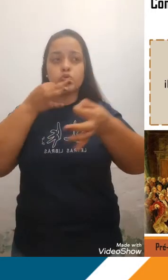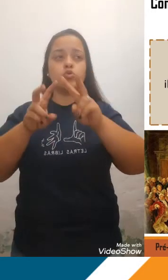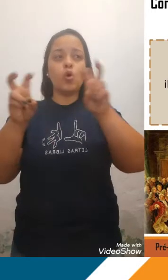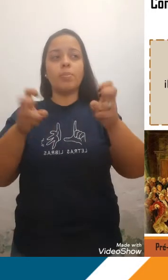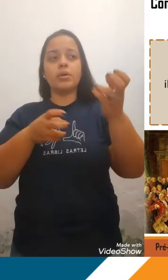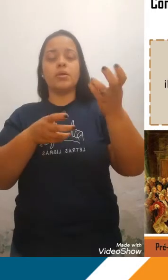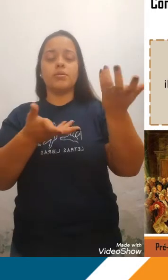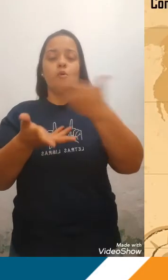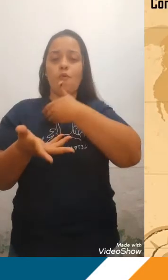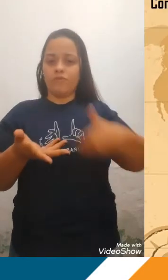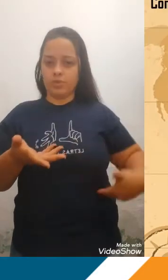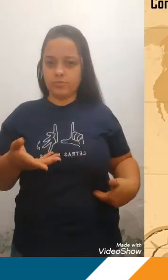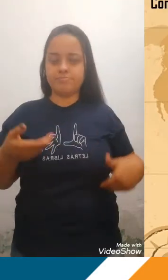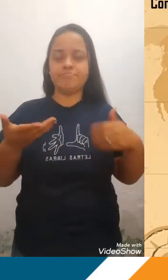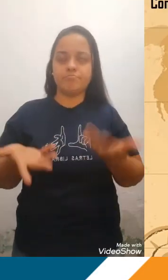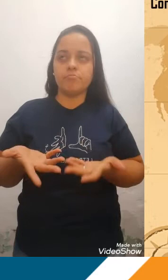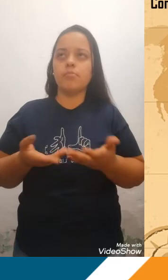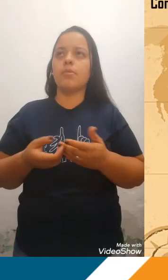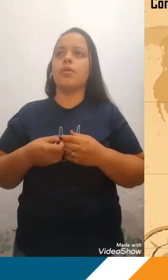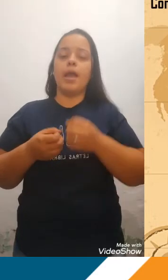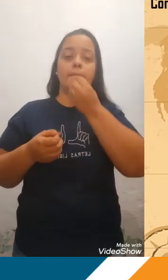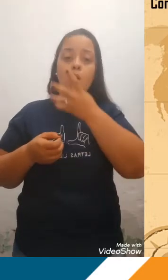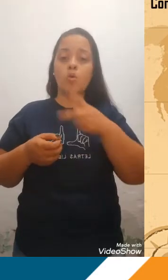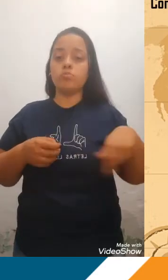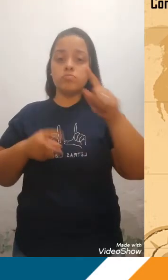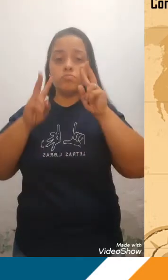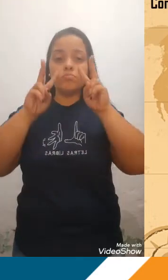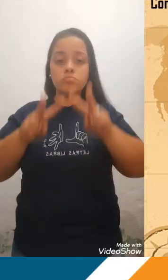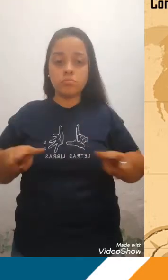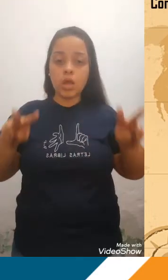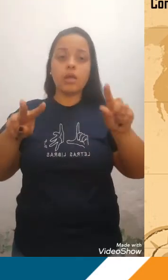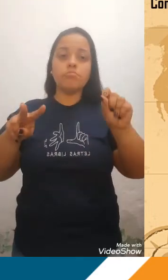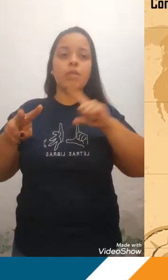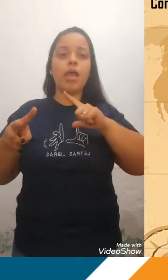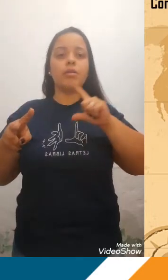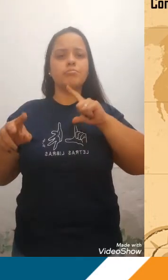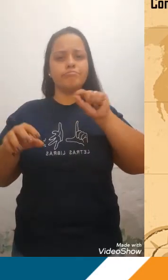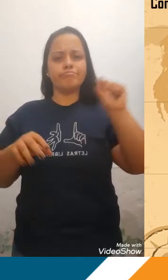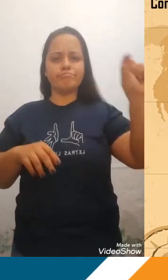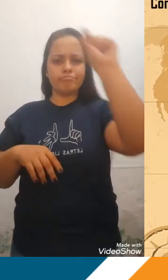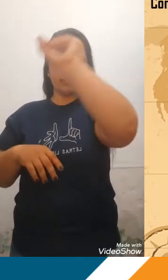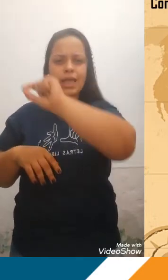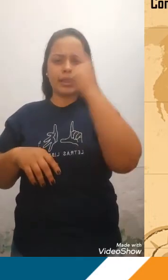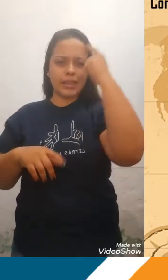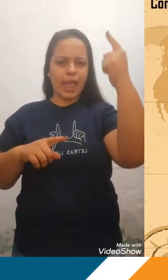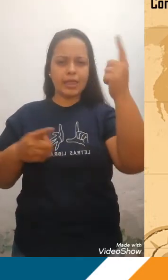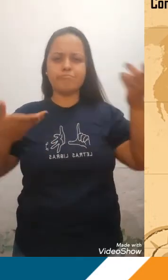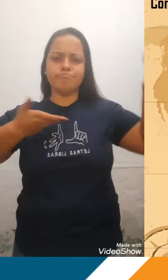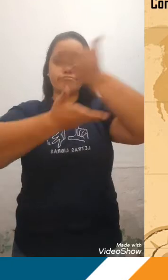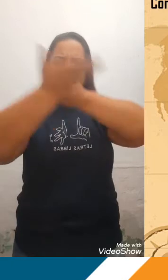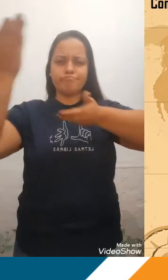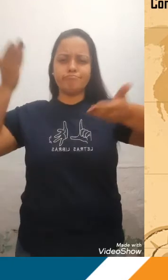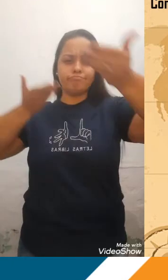regime. Desta forma, é preciso que a gente observe que há uma circulação de ideias e de concepções